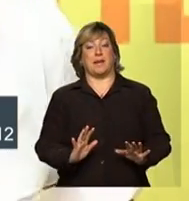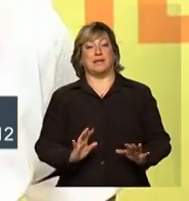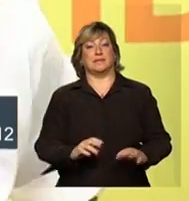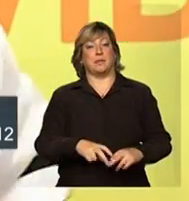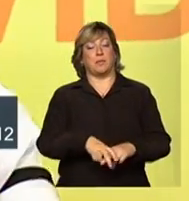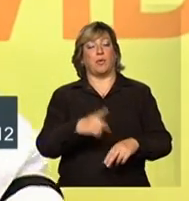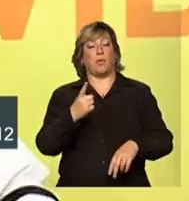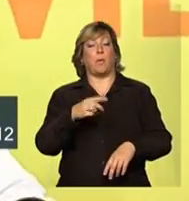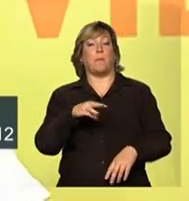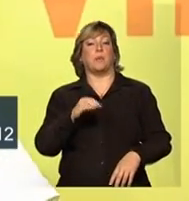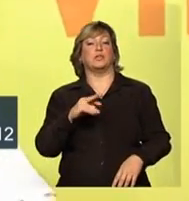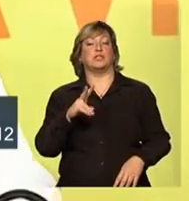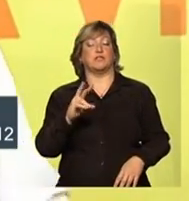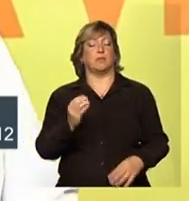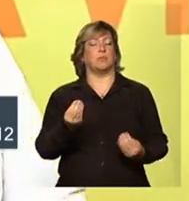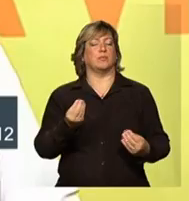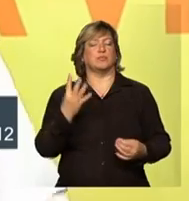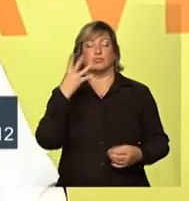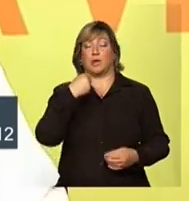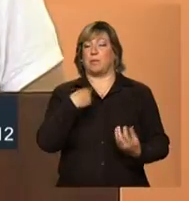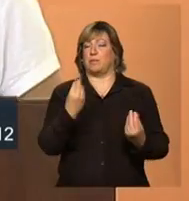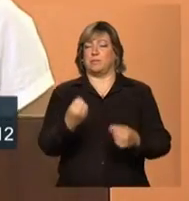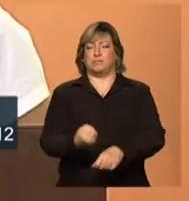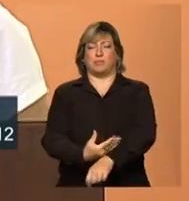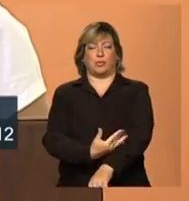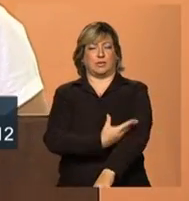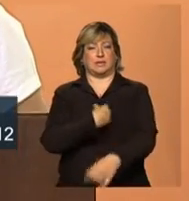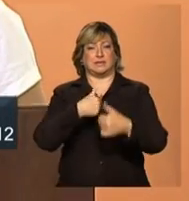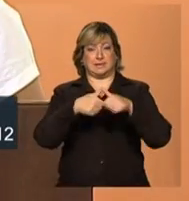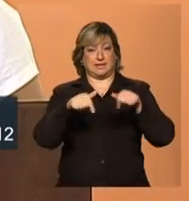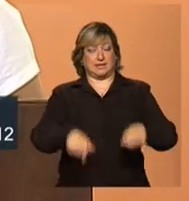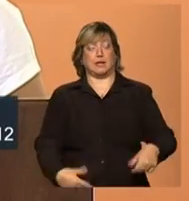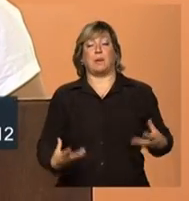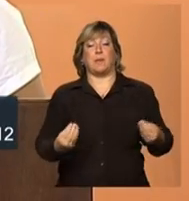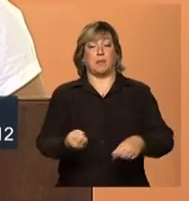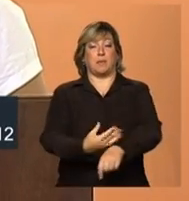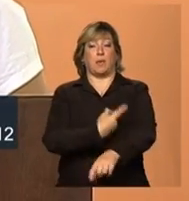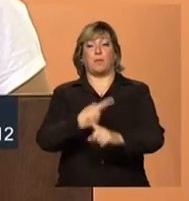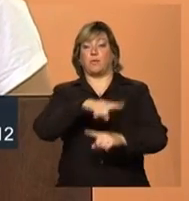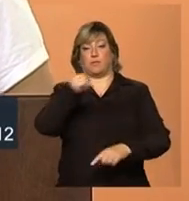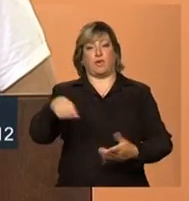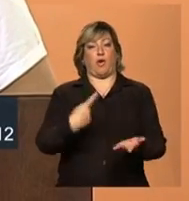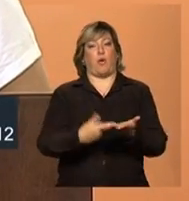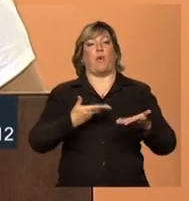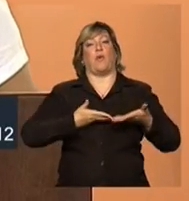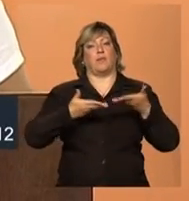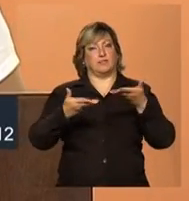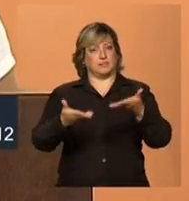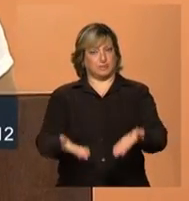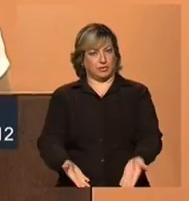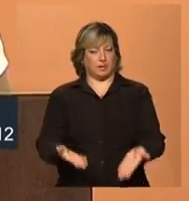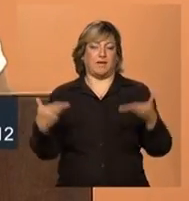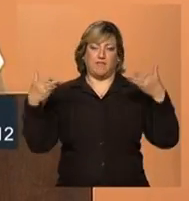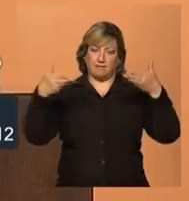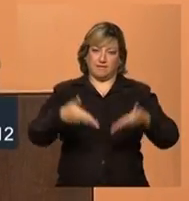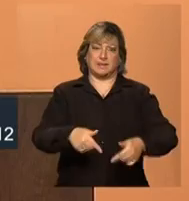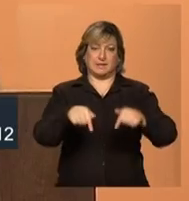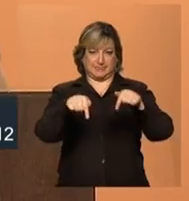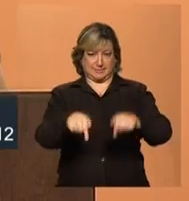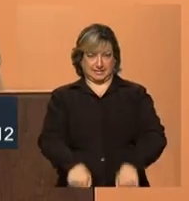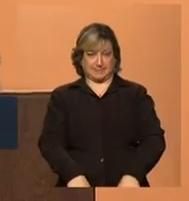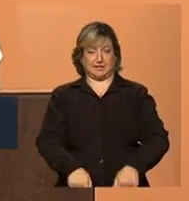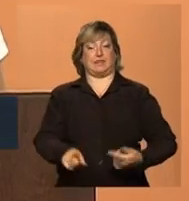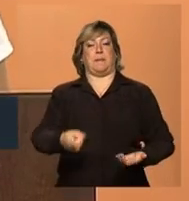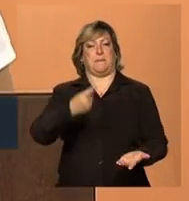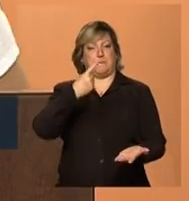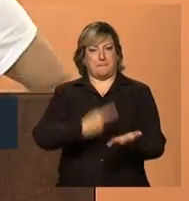muito bonito. Eu estou muito emocionada de estar aqui, muito emocionada de ter sido convidada para participar desse